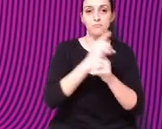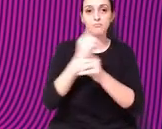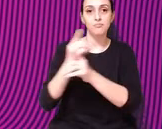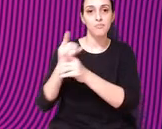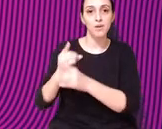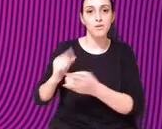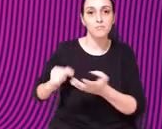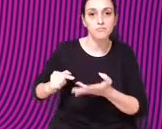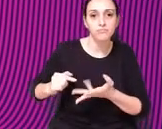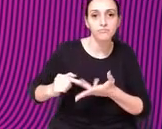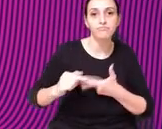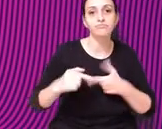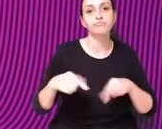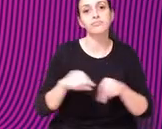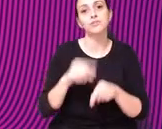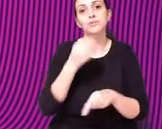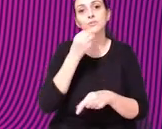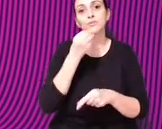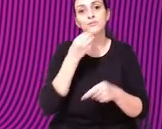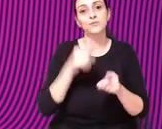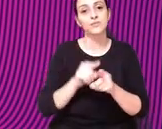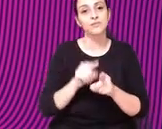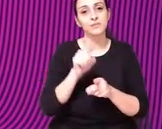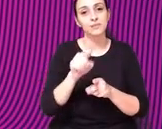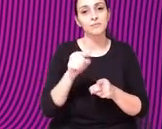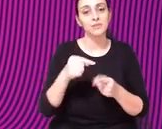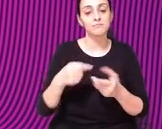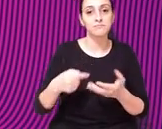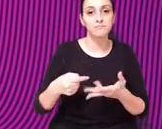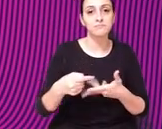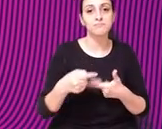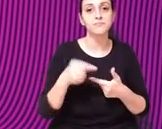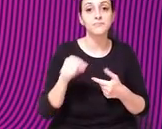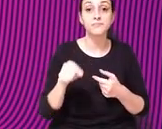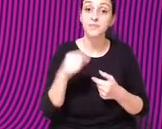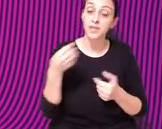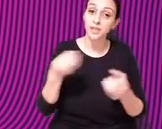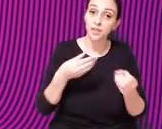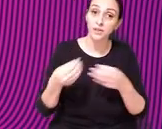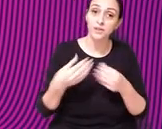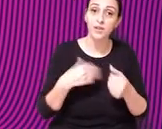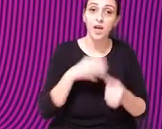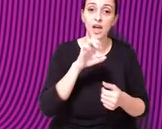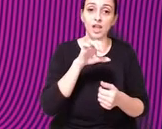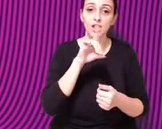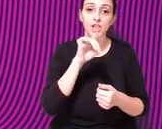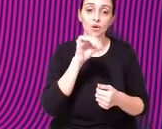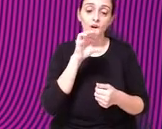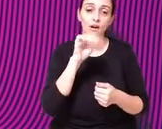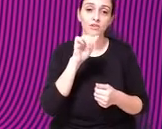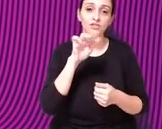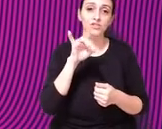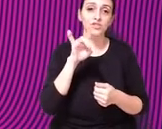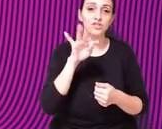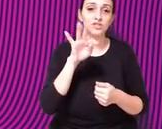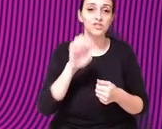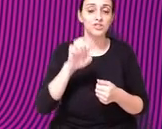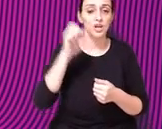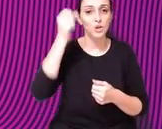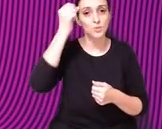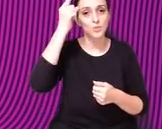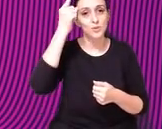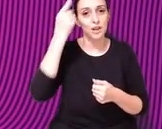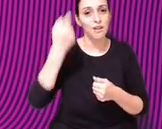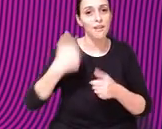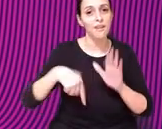e, obviamente, em condições novas, como endocardite, como cultura negativa. Tudo isso